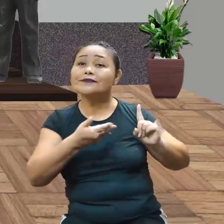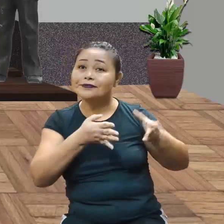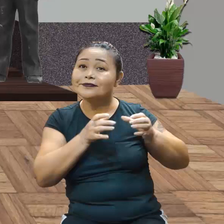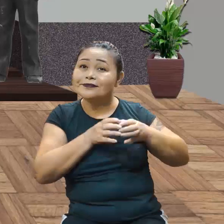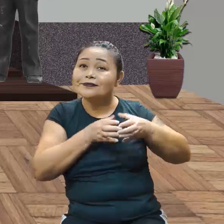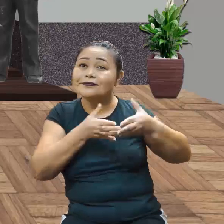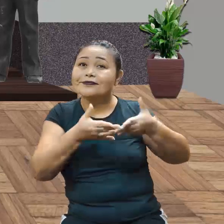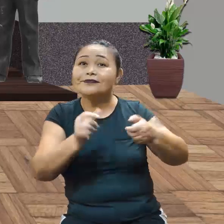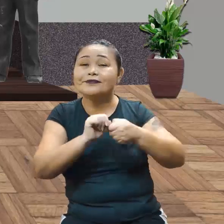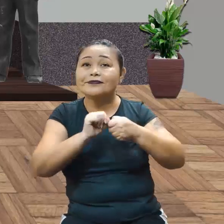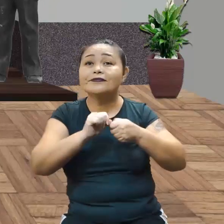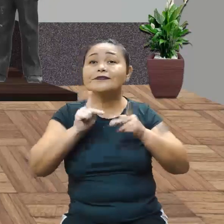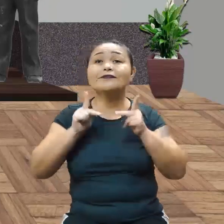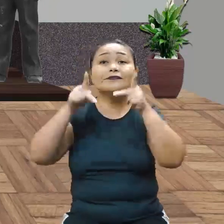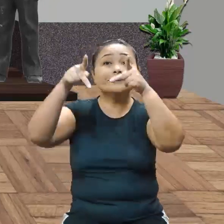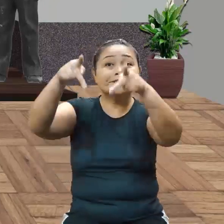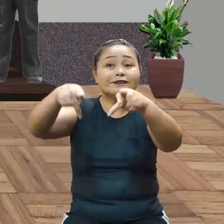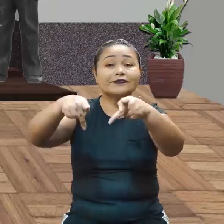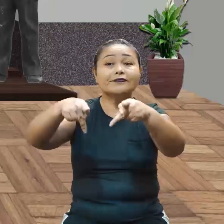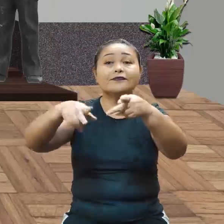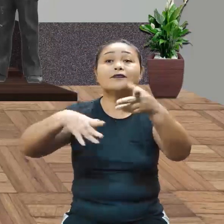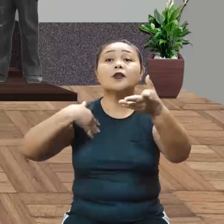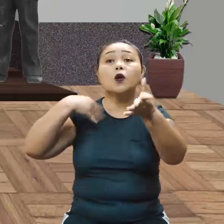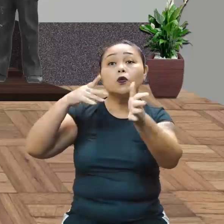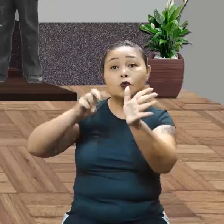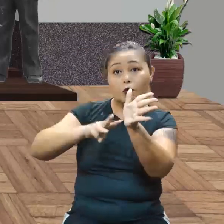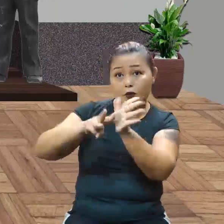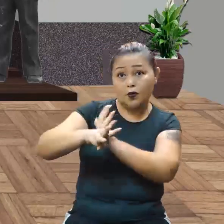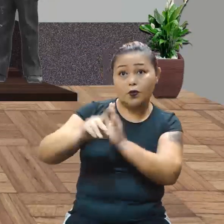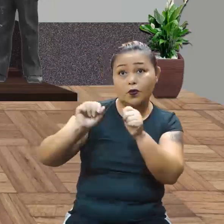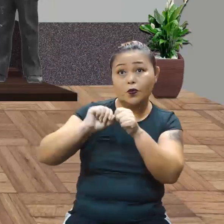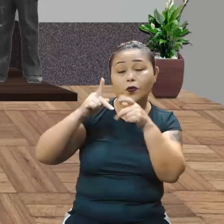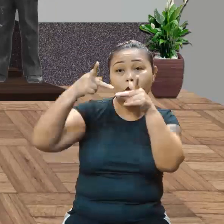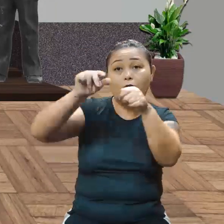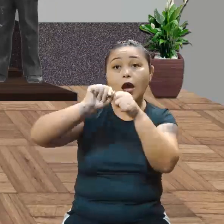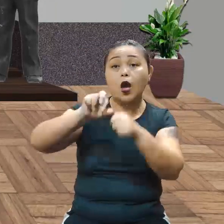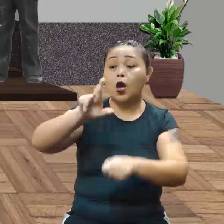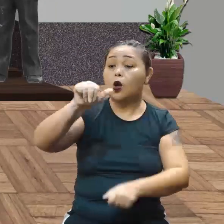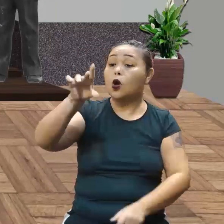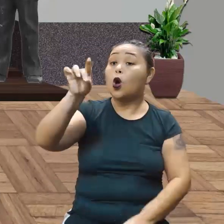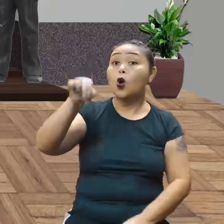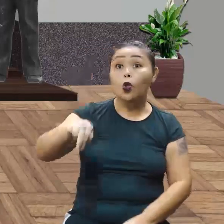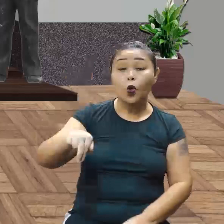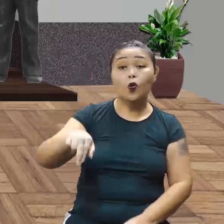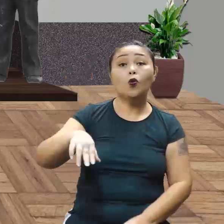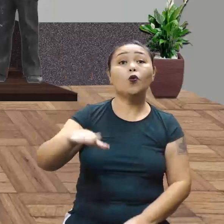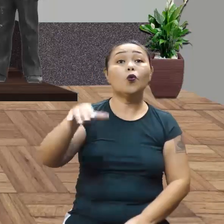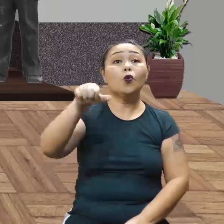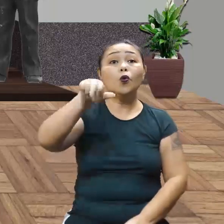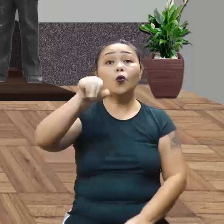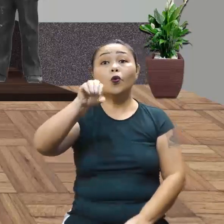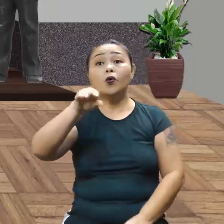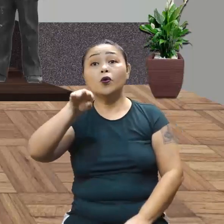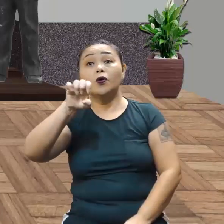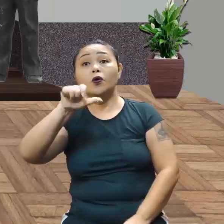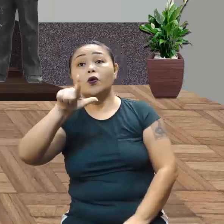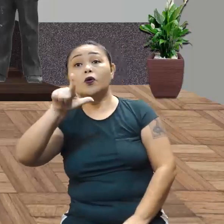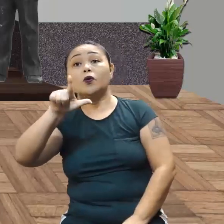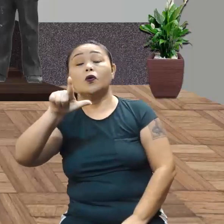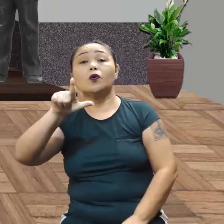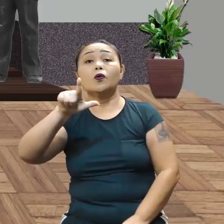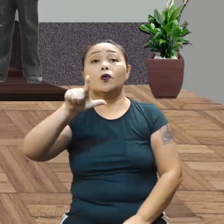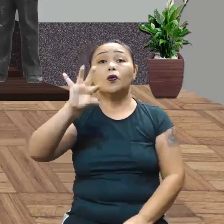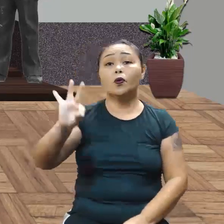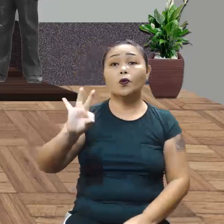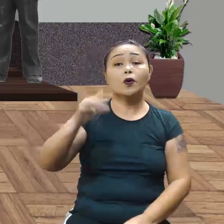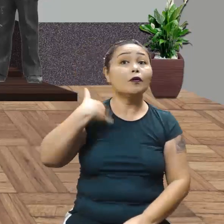expedição. O nome da ponte sobre o Rio Madeira é Rondon-Roosevelt. Acredito que muitos de vocês ainda